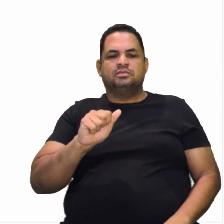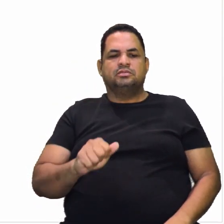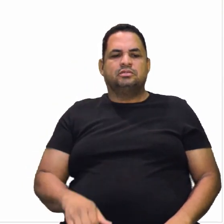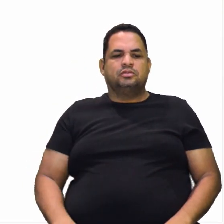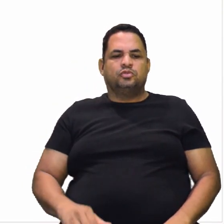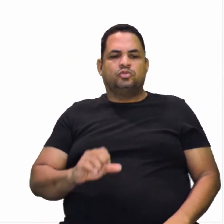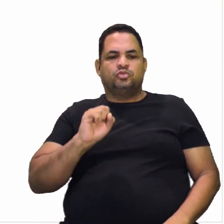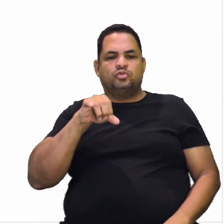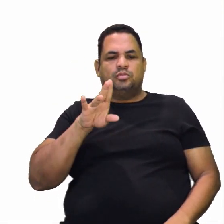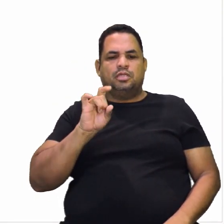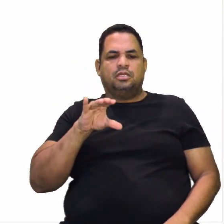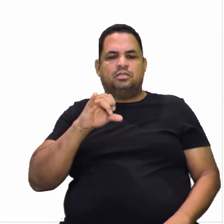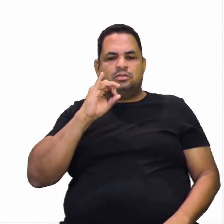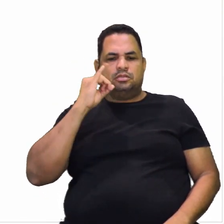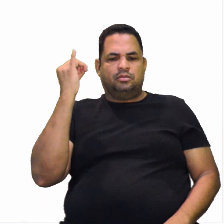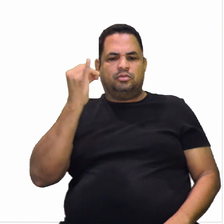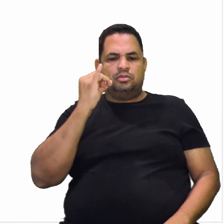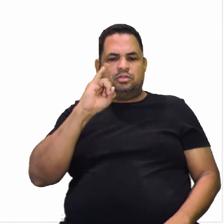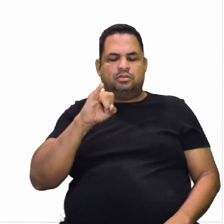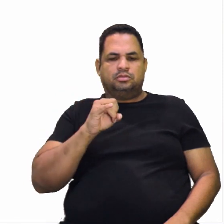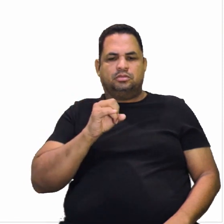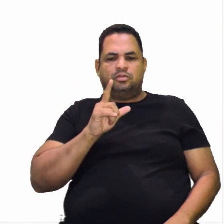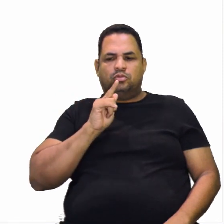sumérios e a importância do Jordão,